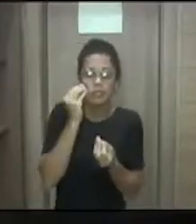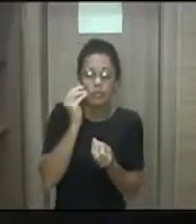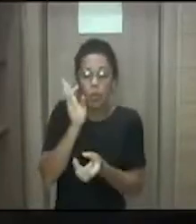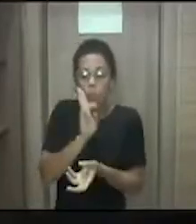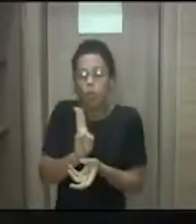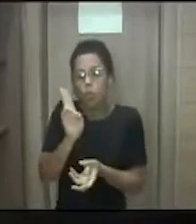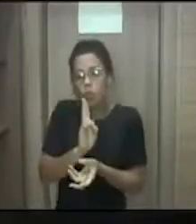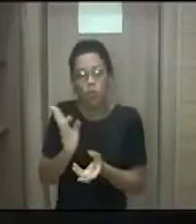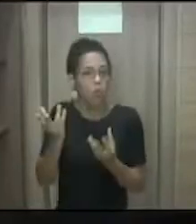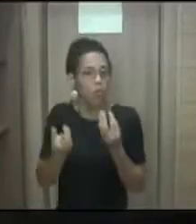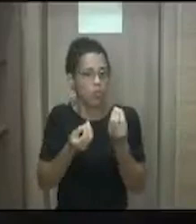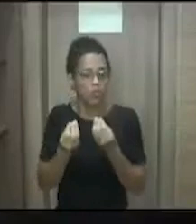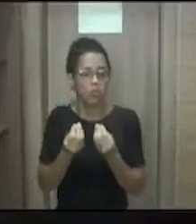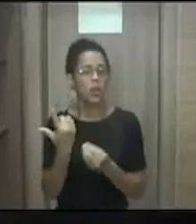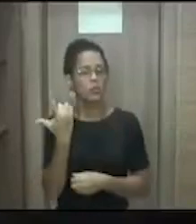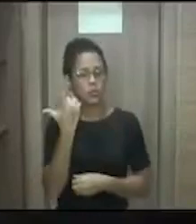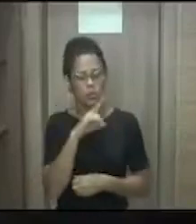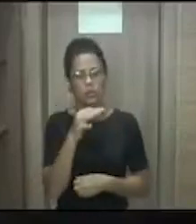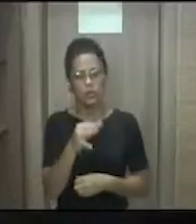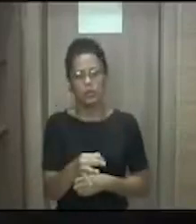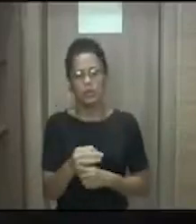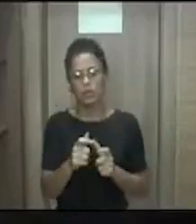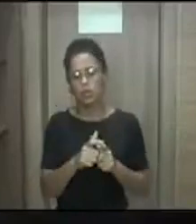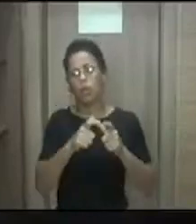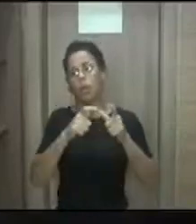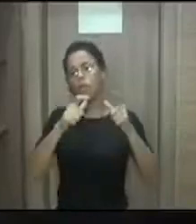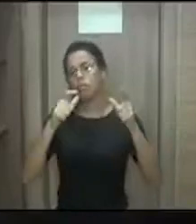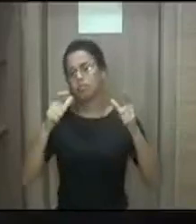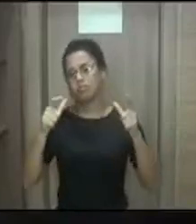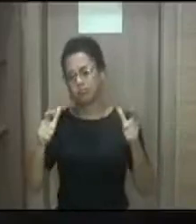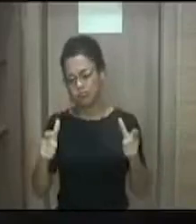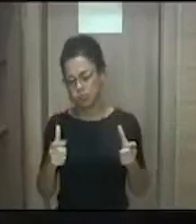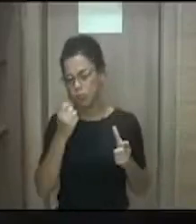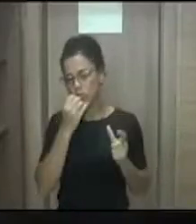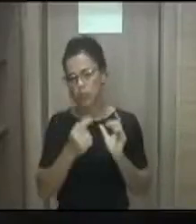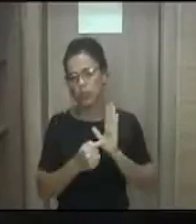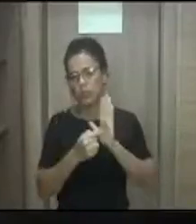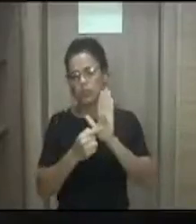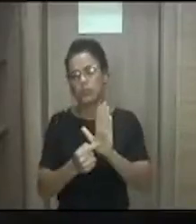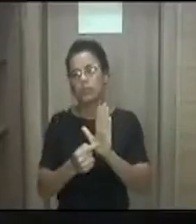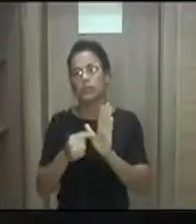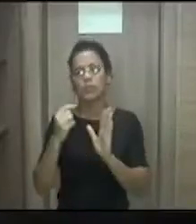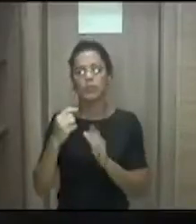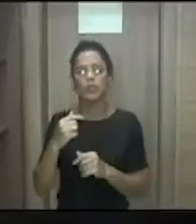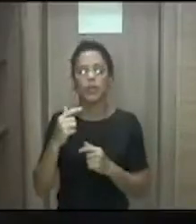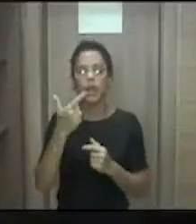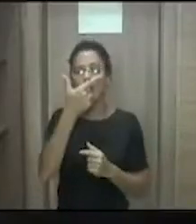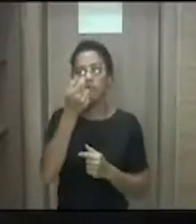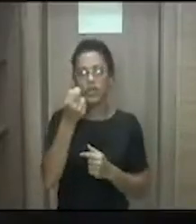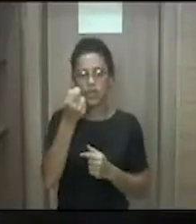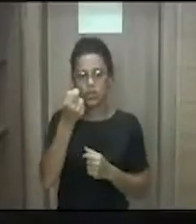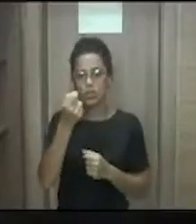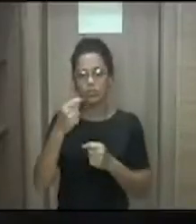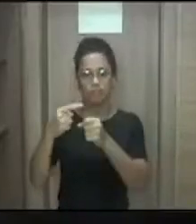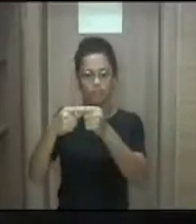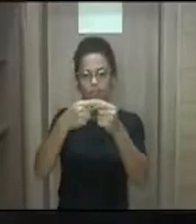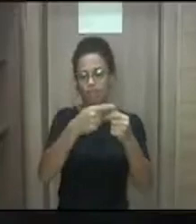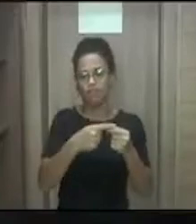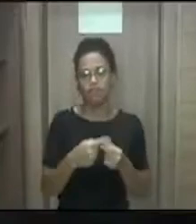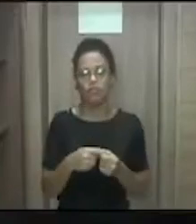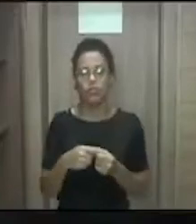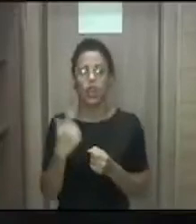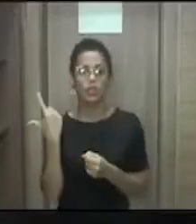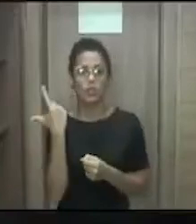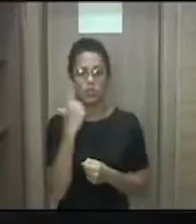recursos, mas deu certo e a gente conseguiu ampliar bastante a amostra inicial, que era de 20 municípios, chegamos aí em